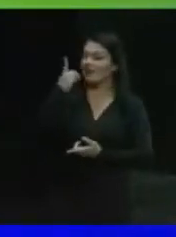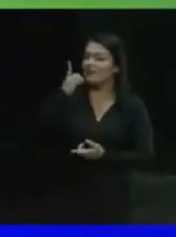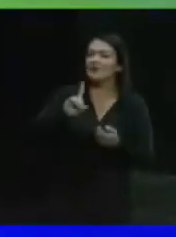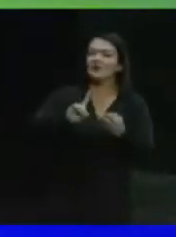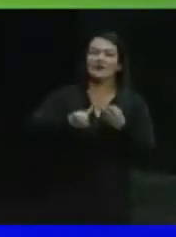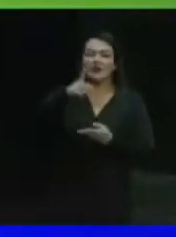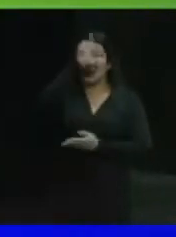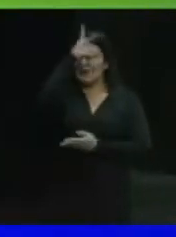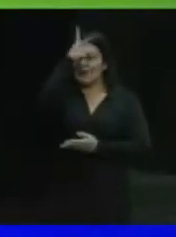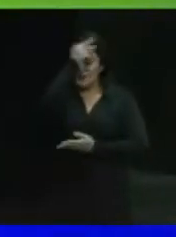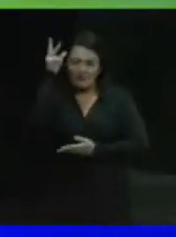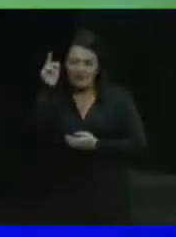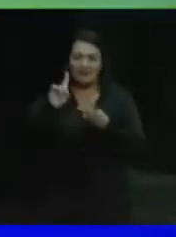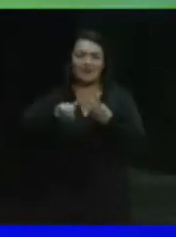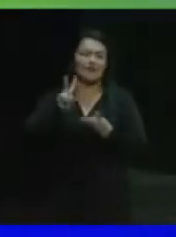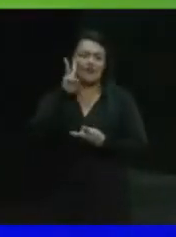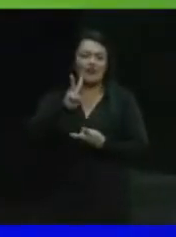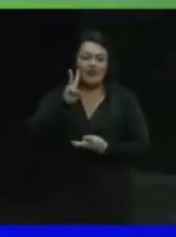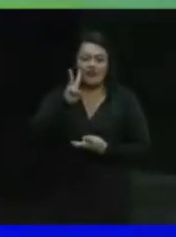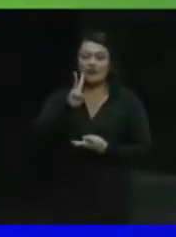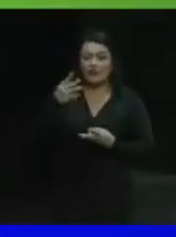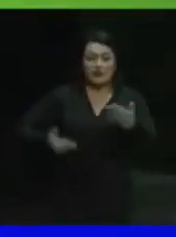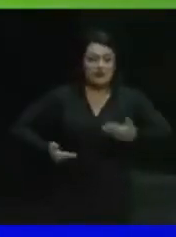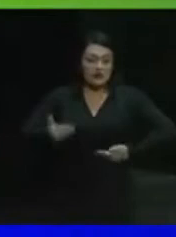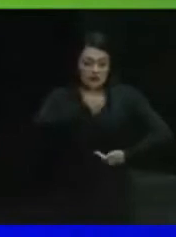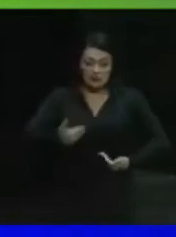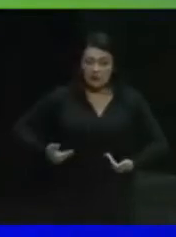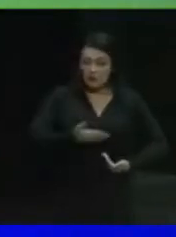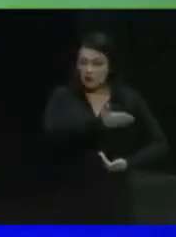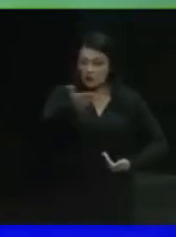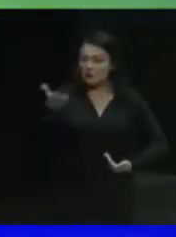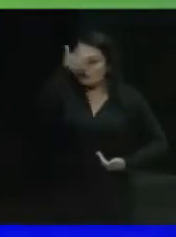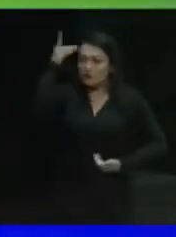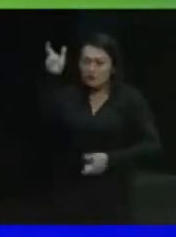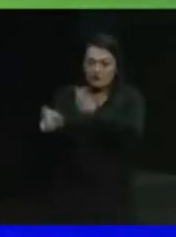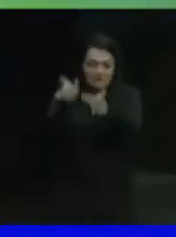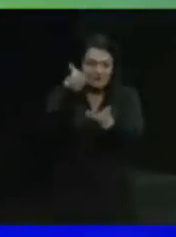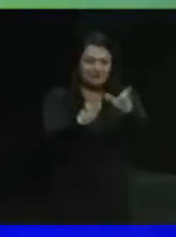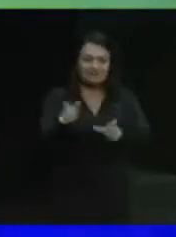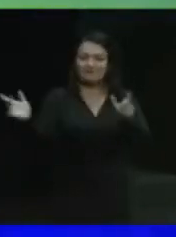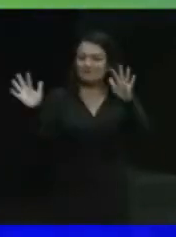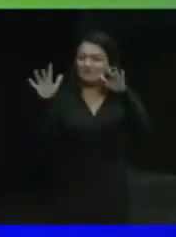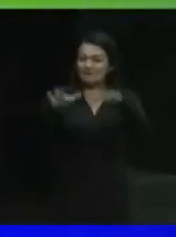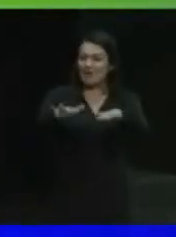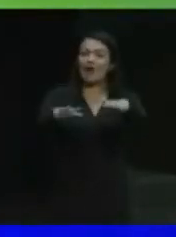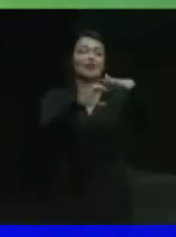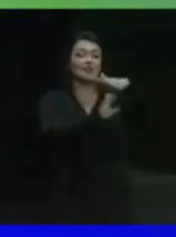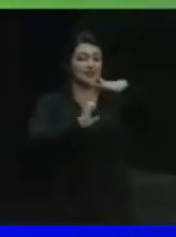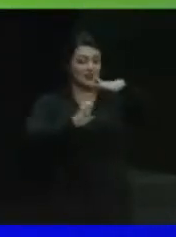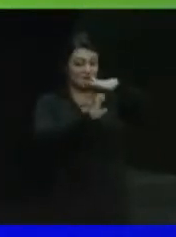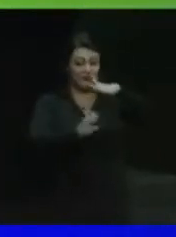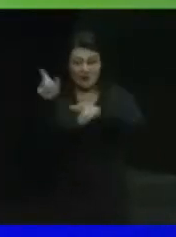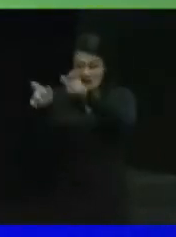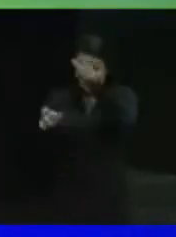prefeitos, vereadores, servidores públicos e cidadãos em geral, aos empresários